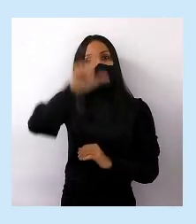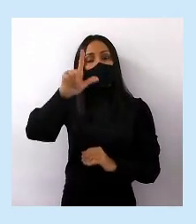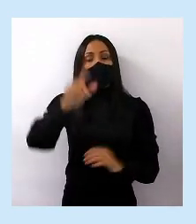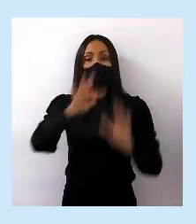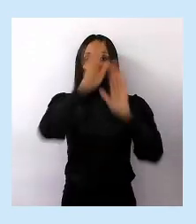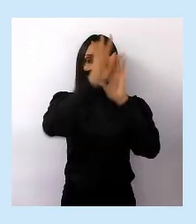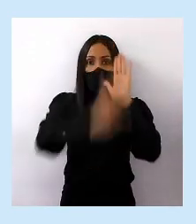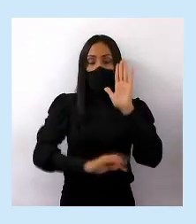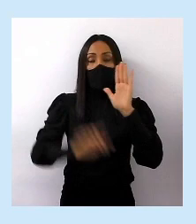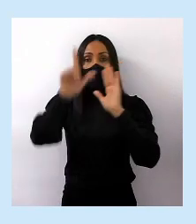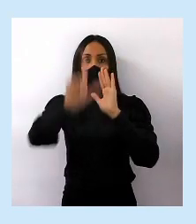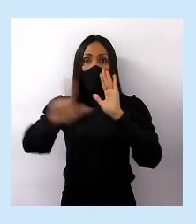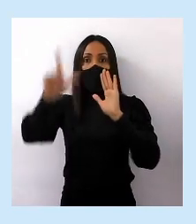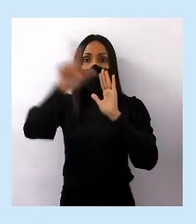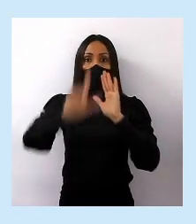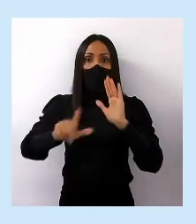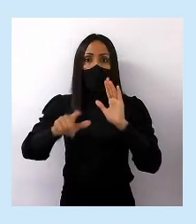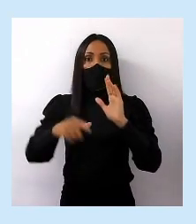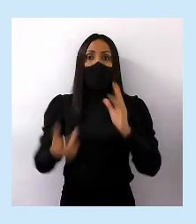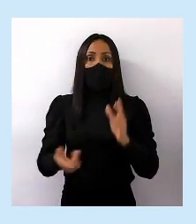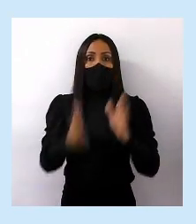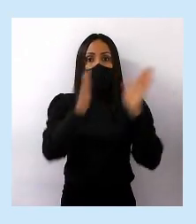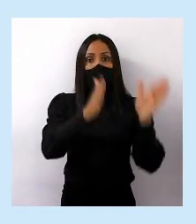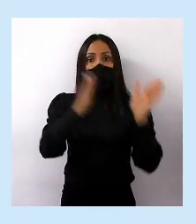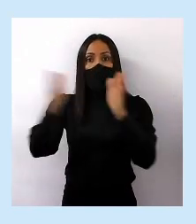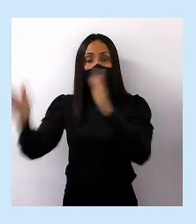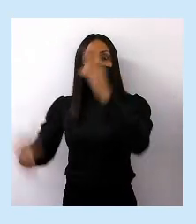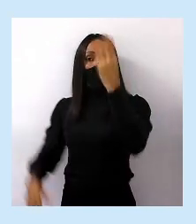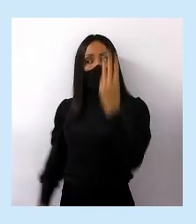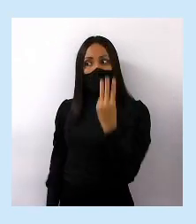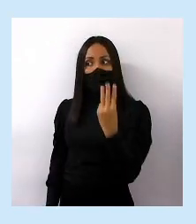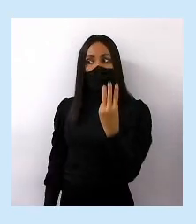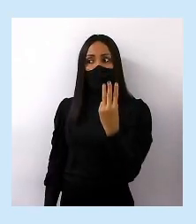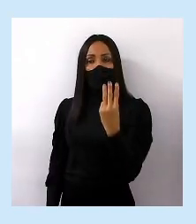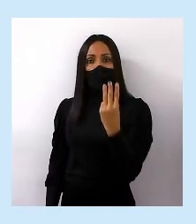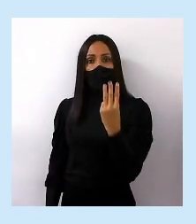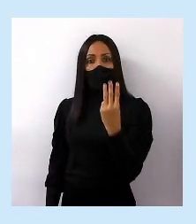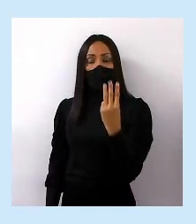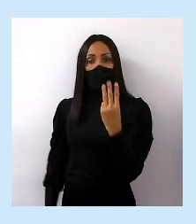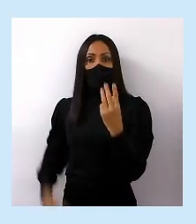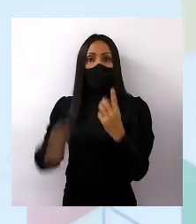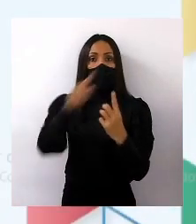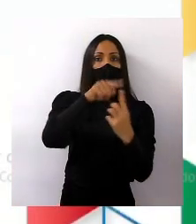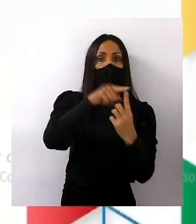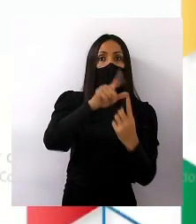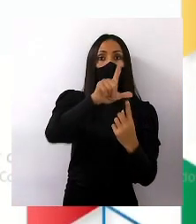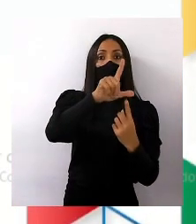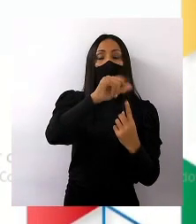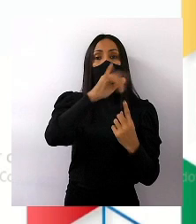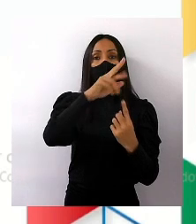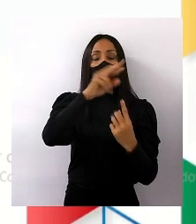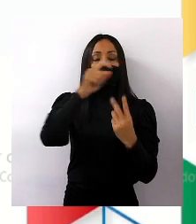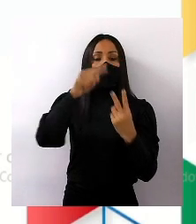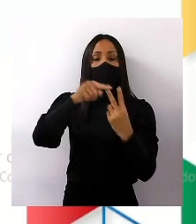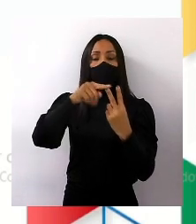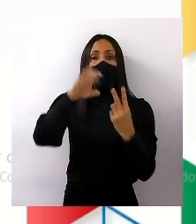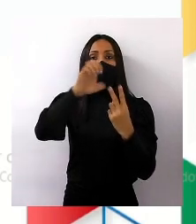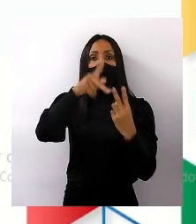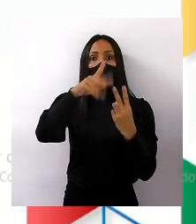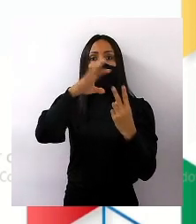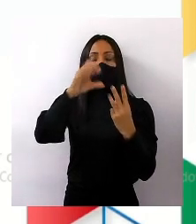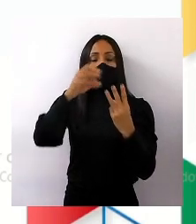texto literário se divide em 3 gêneros. O lírico, o épico e